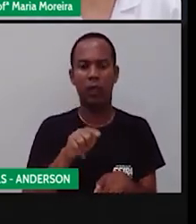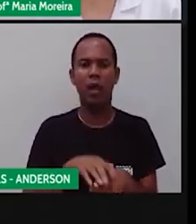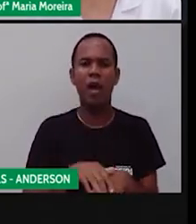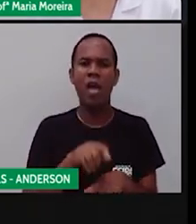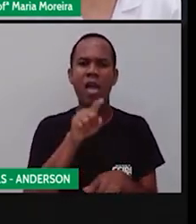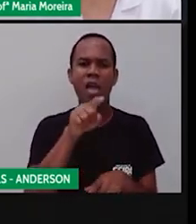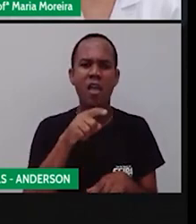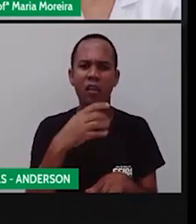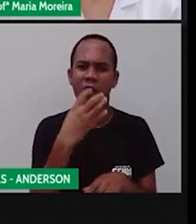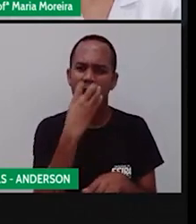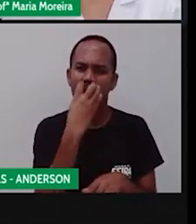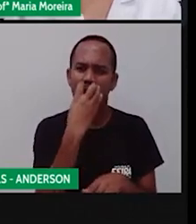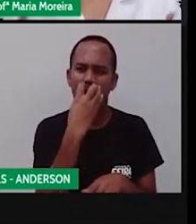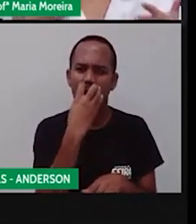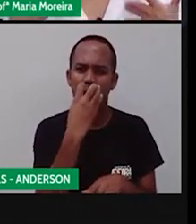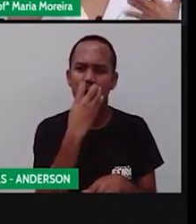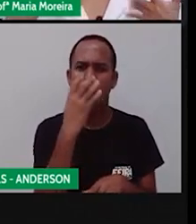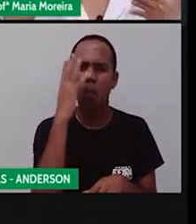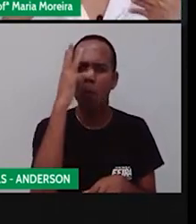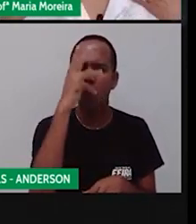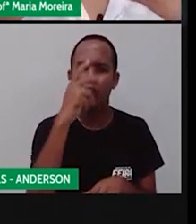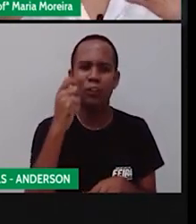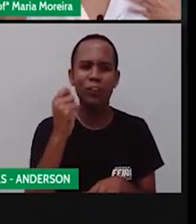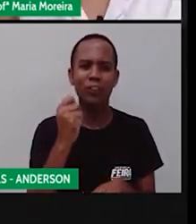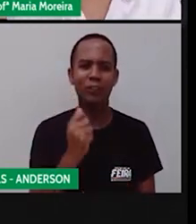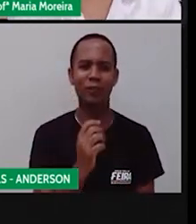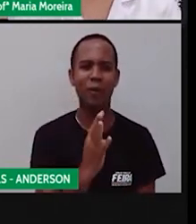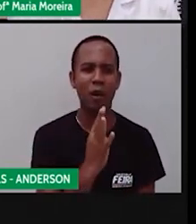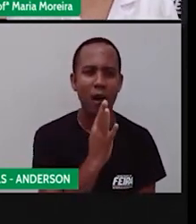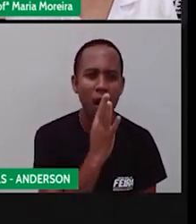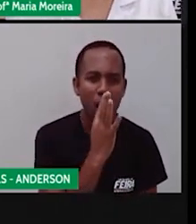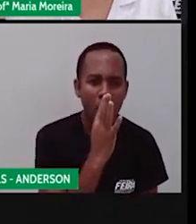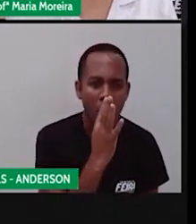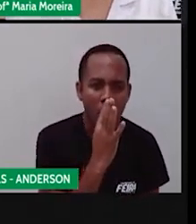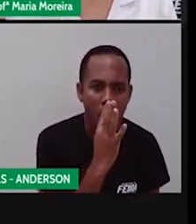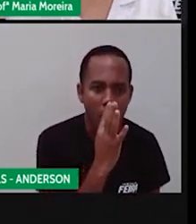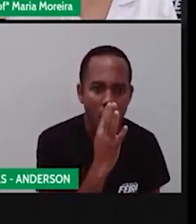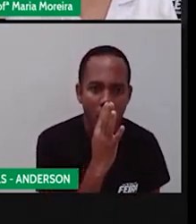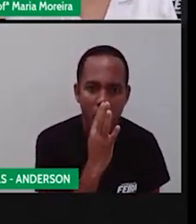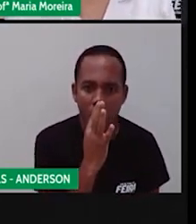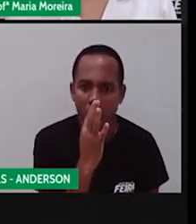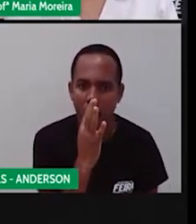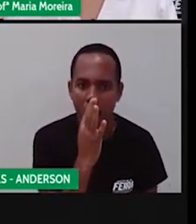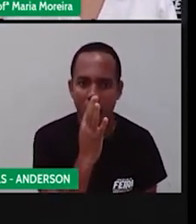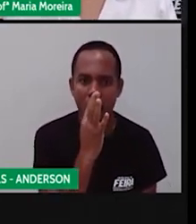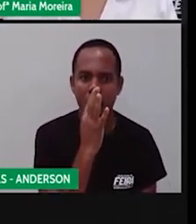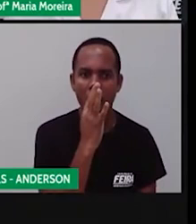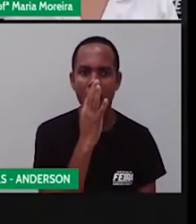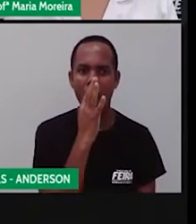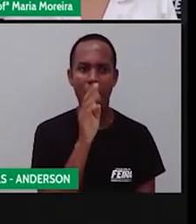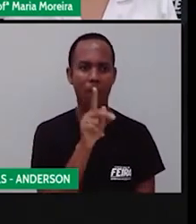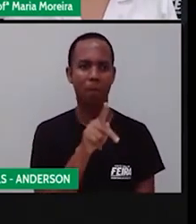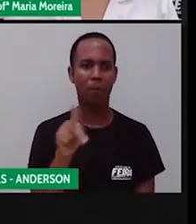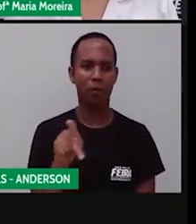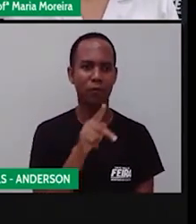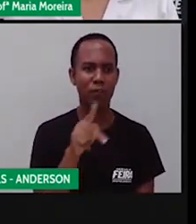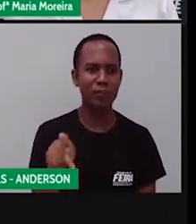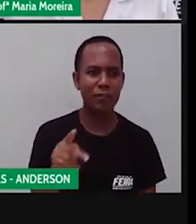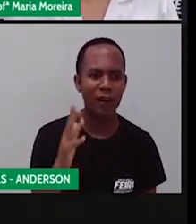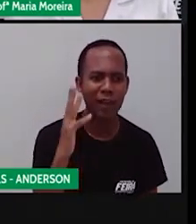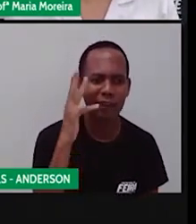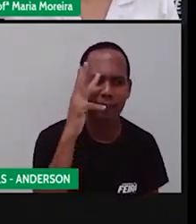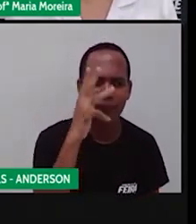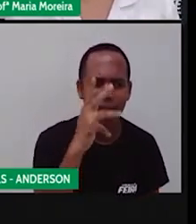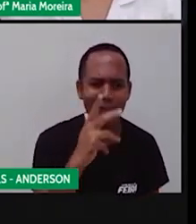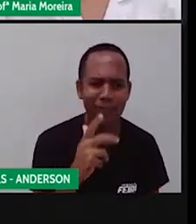bonito! Ó, eu tô o quê? Admirada! Não é isso? Que professora